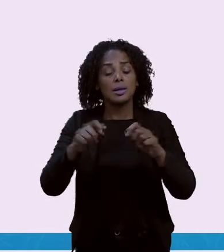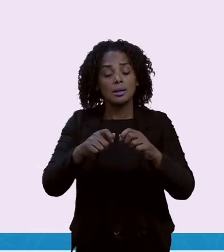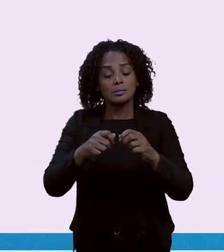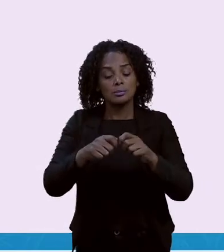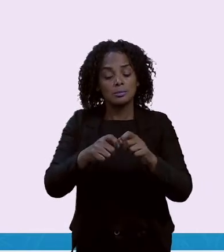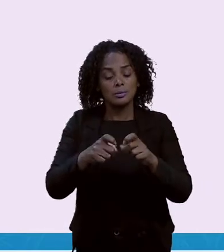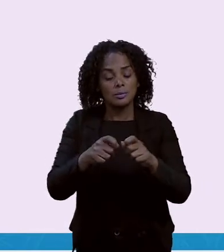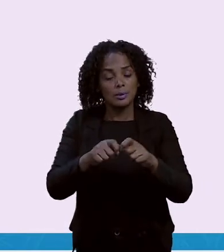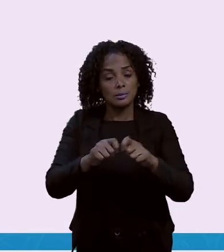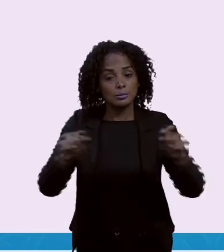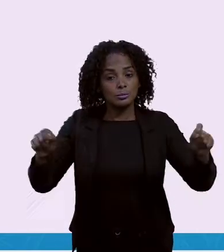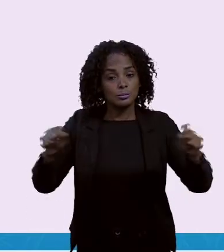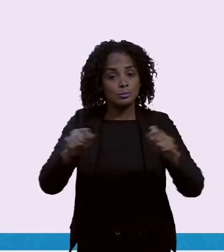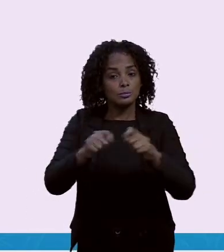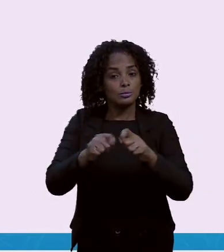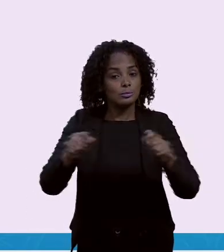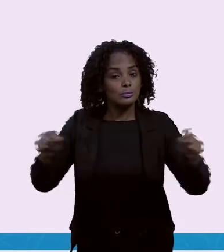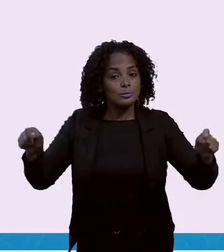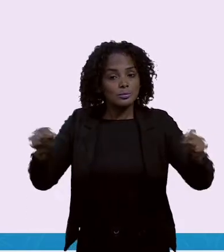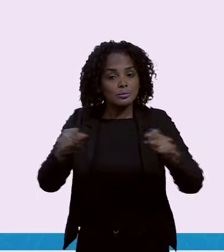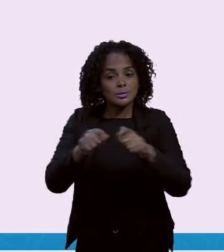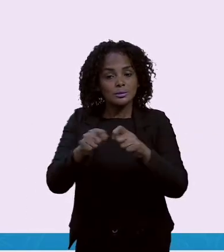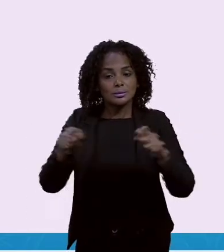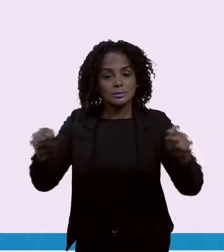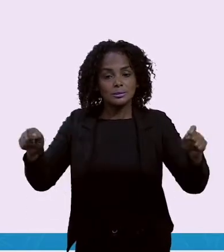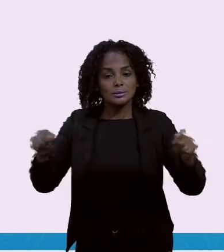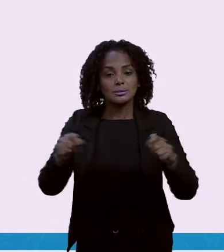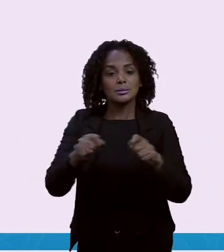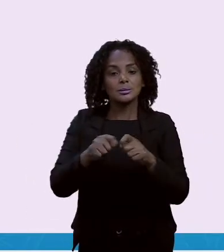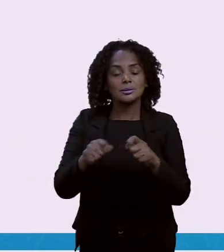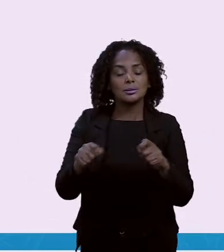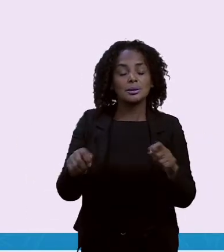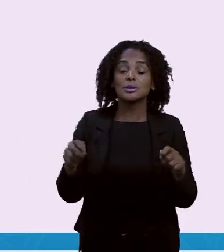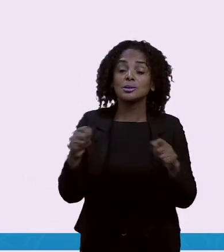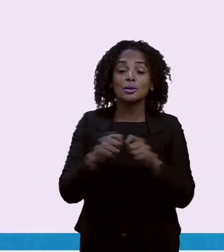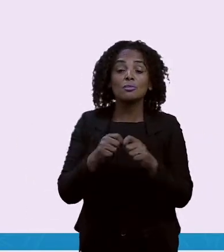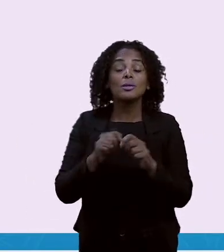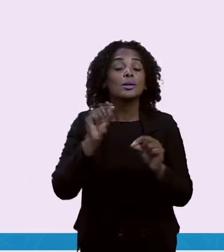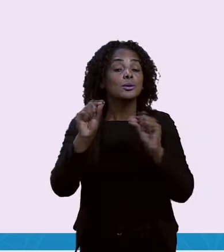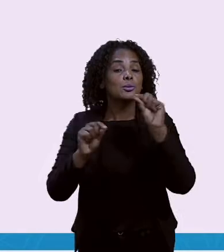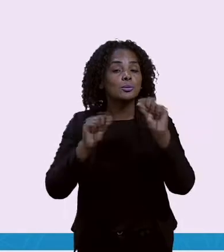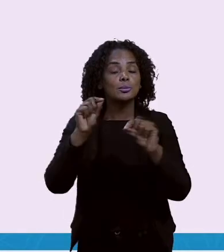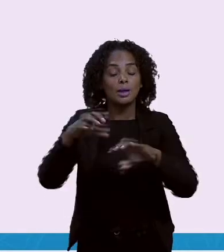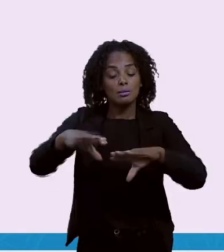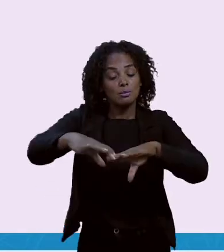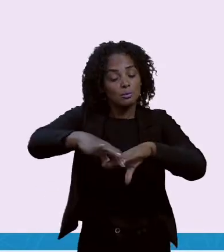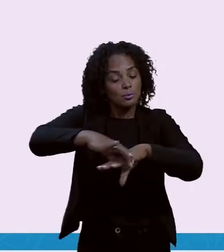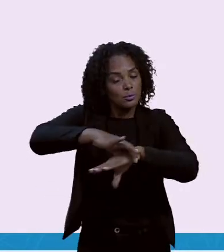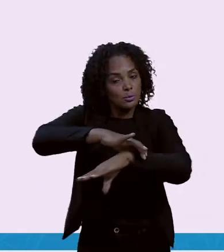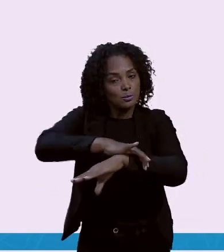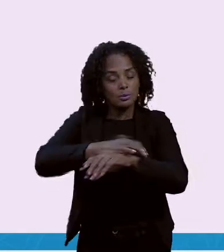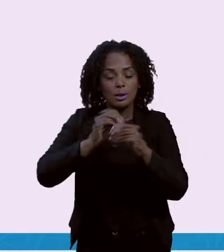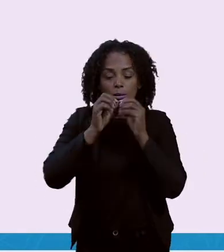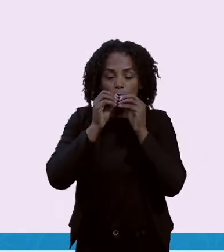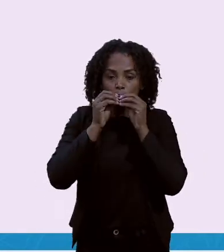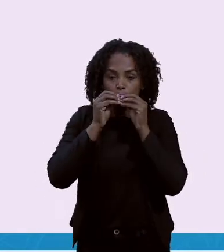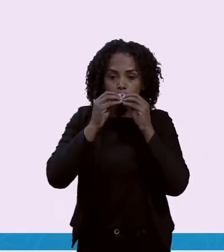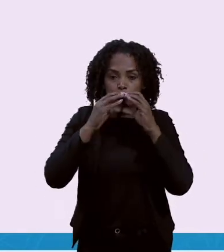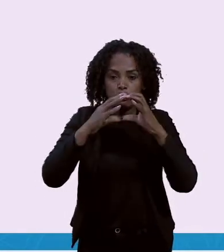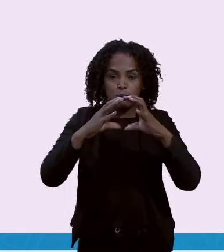elasticidade, então ela estica. E aí são feitos luvas,